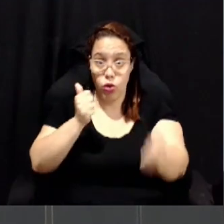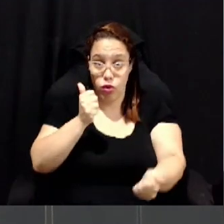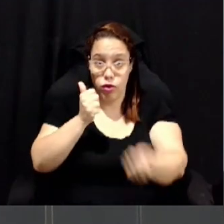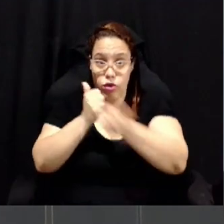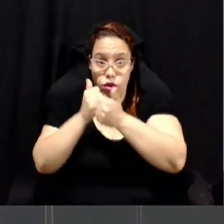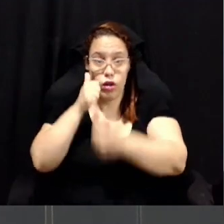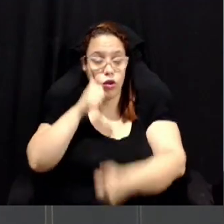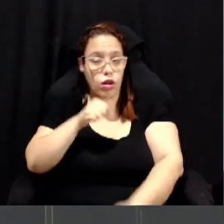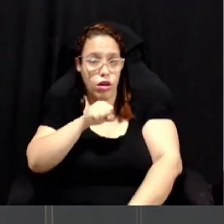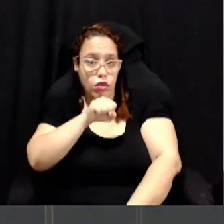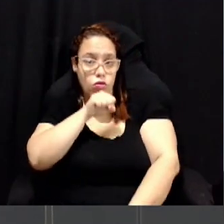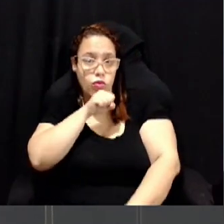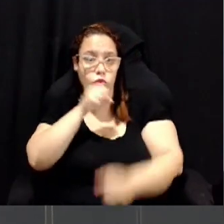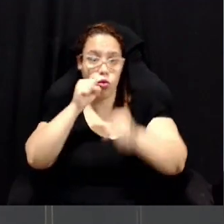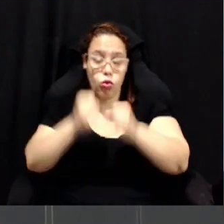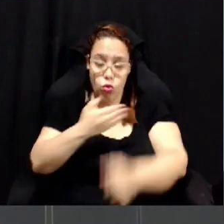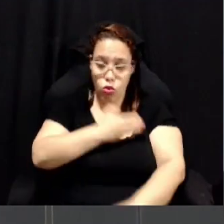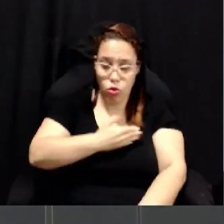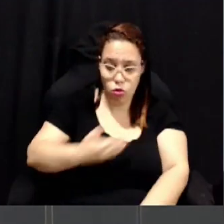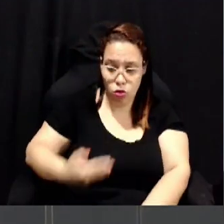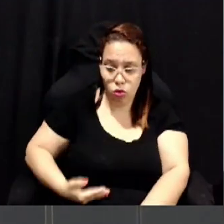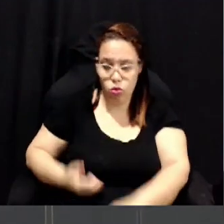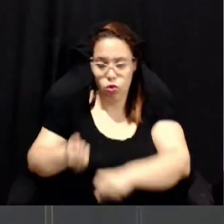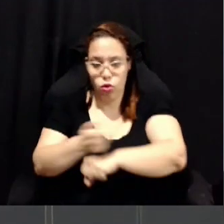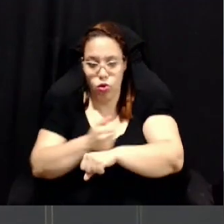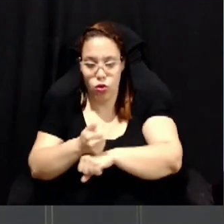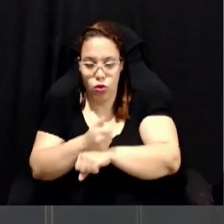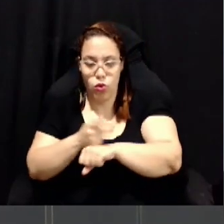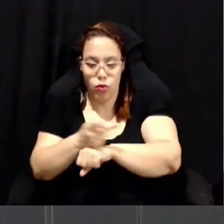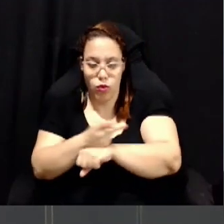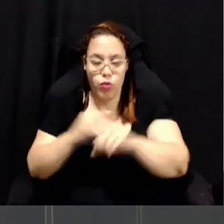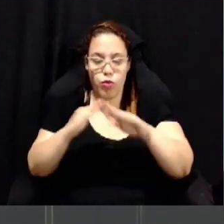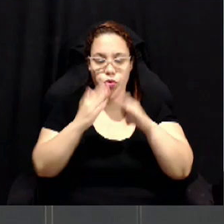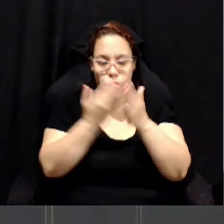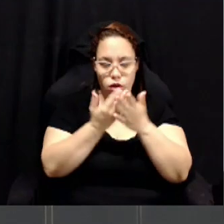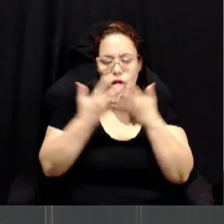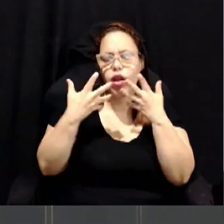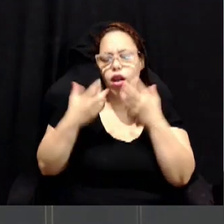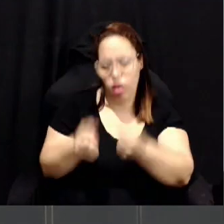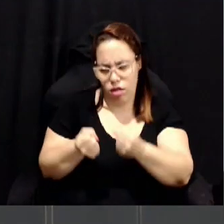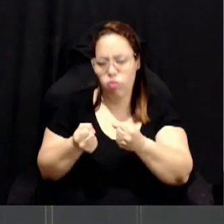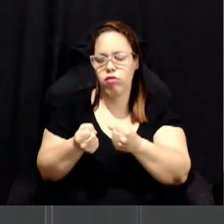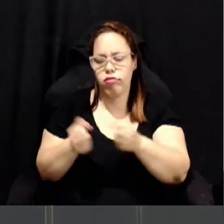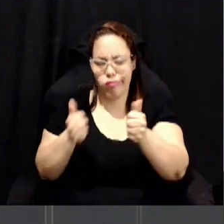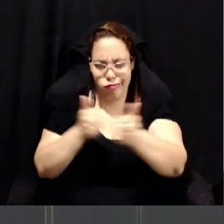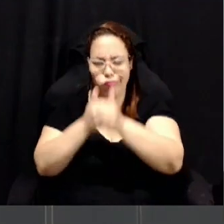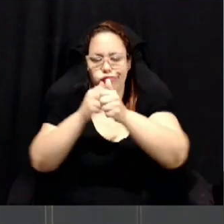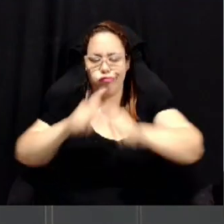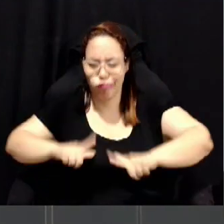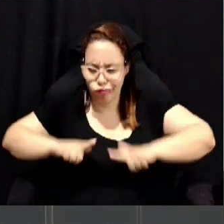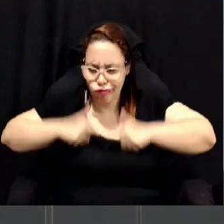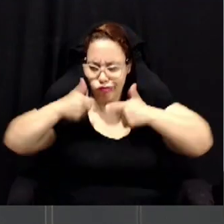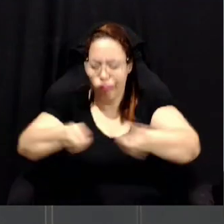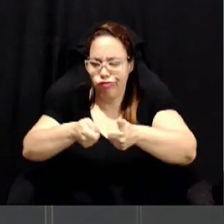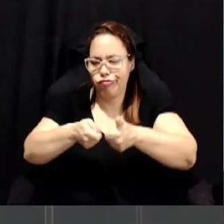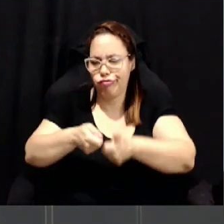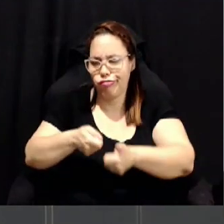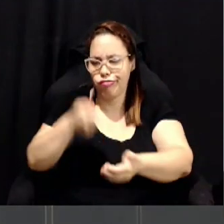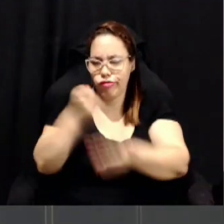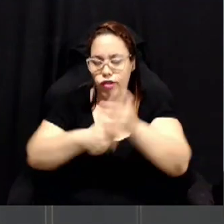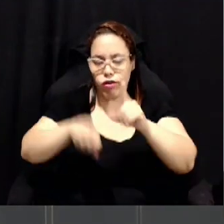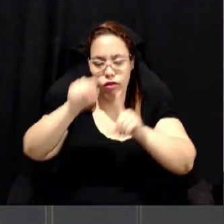mães, do poder público, procure escolas que respeitem teu filho e vamos junto nessa luta, vamos junto nesse mês de